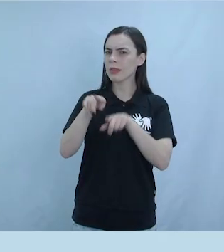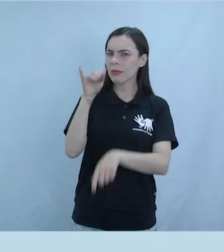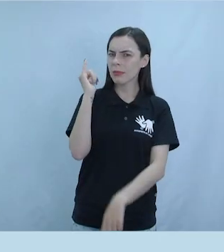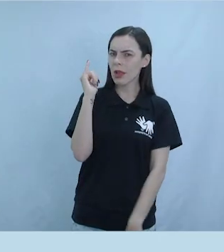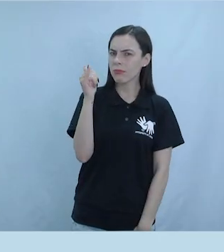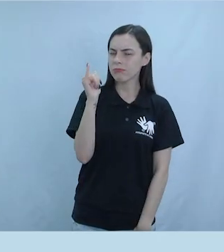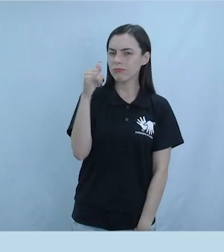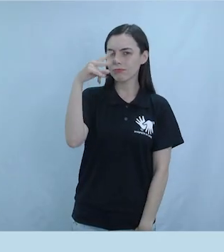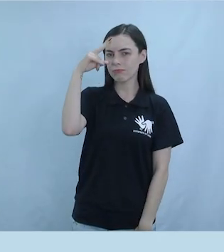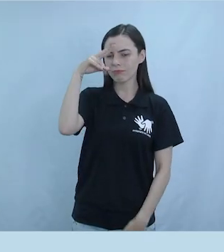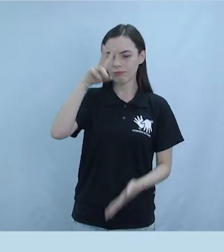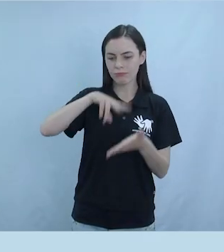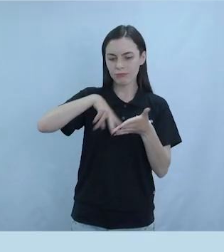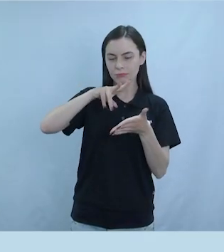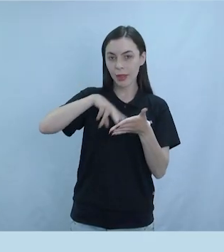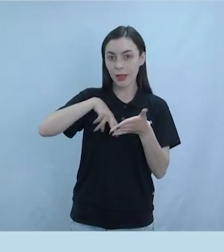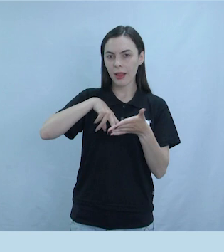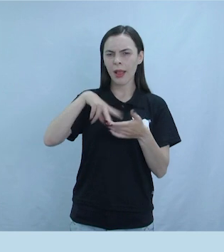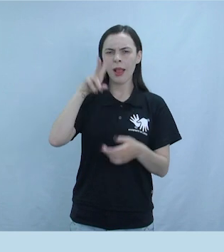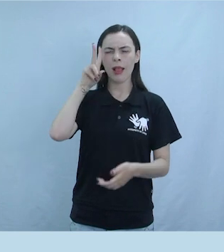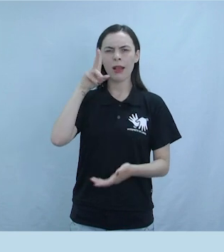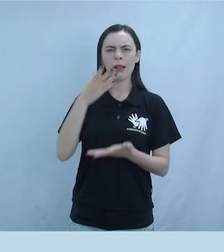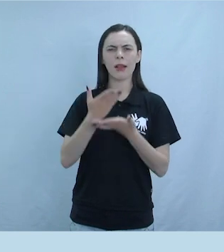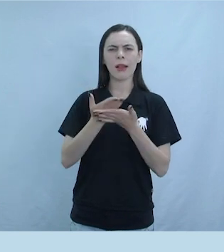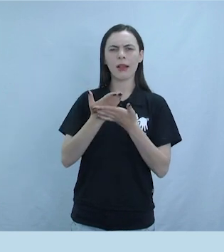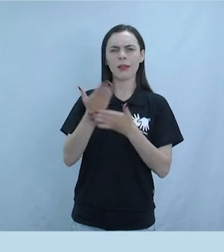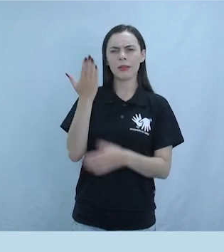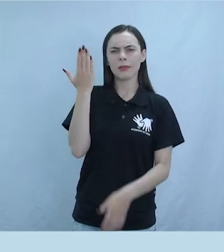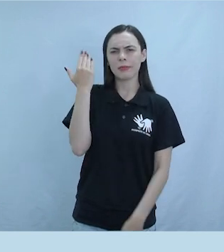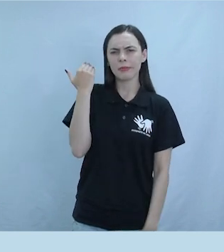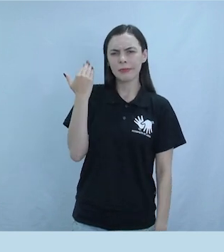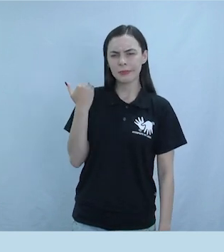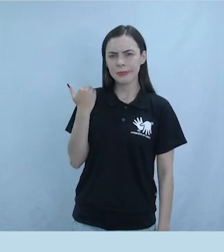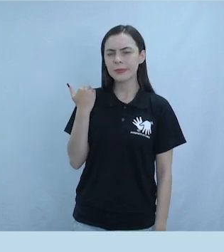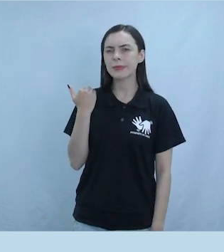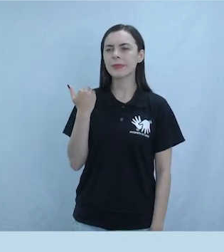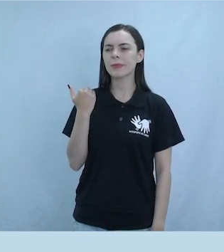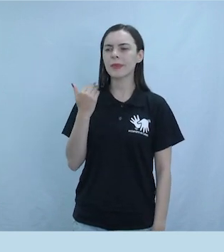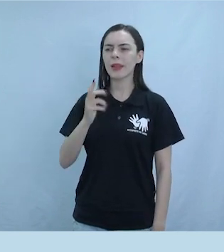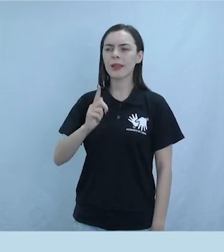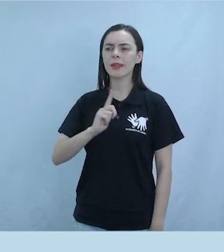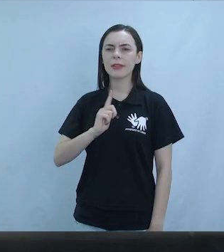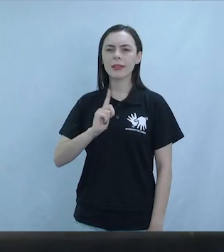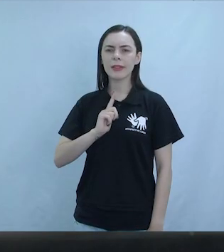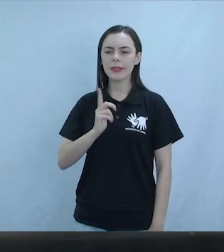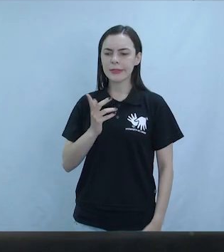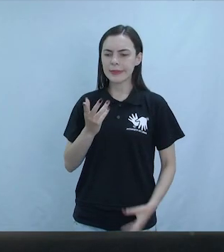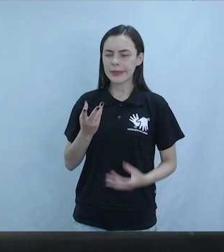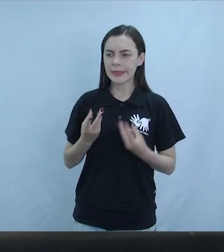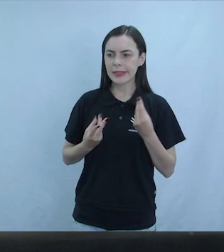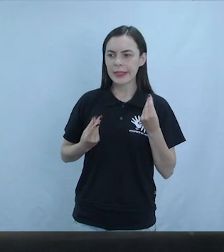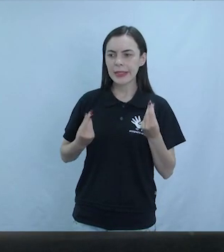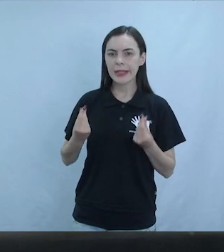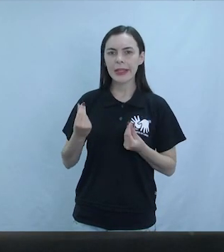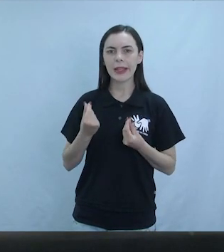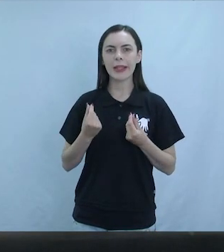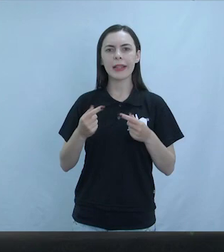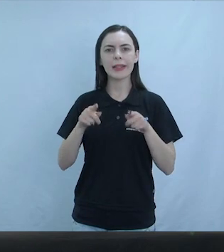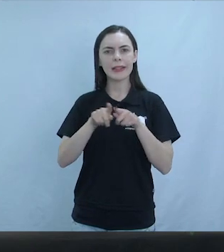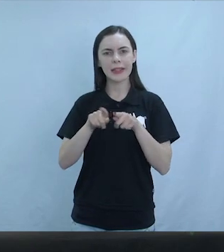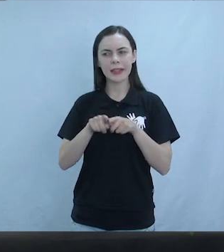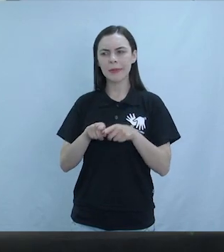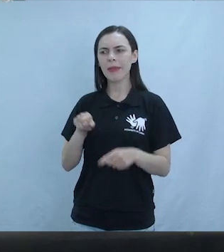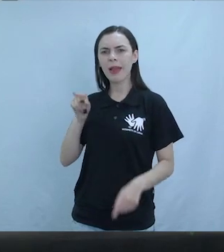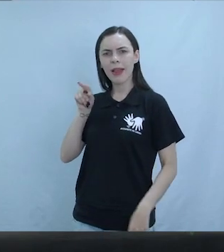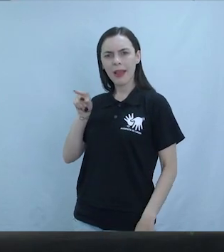da leitura. Então, lembram que na última aula, prof, a gente trouxe, até a